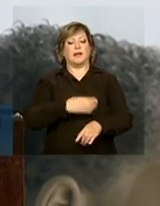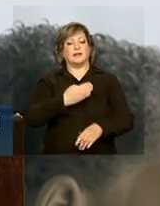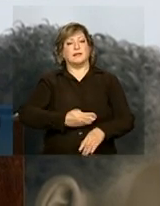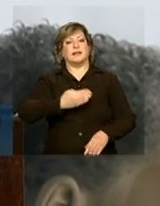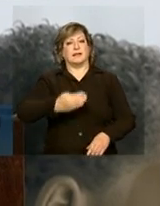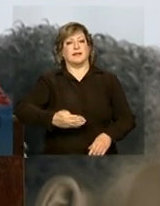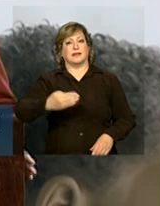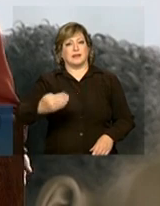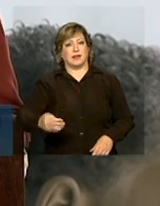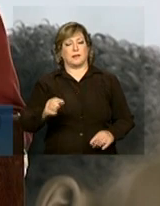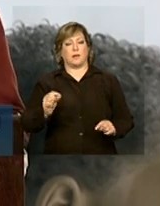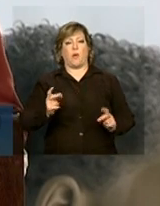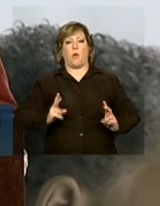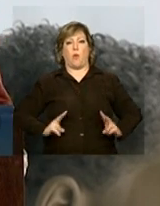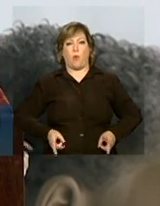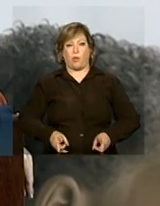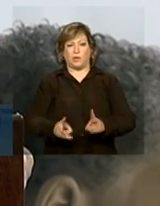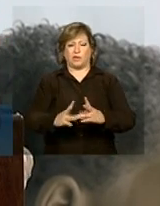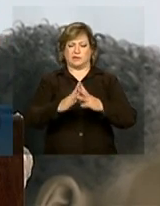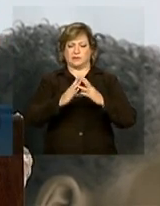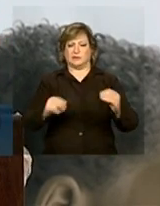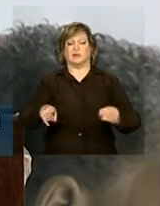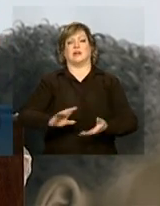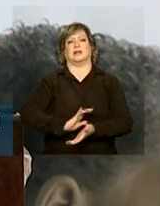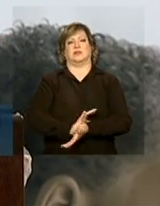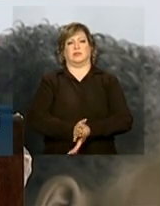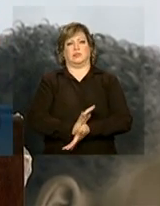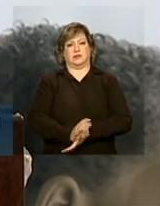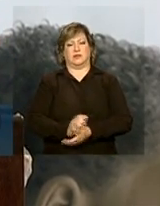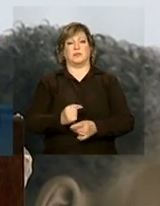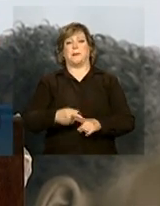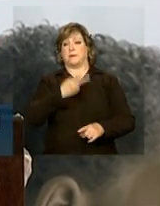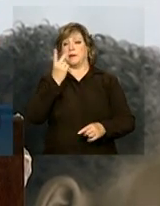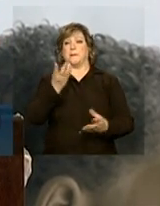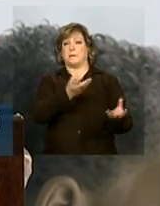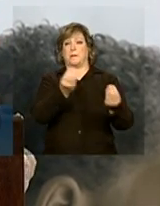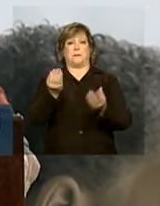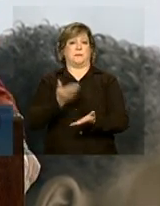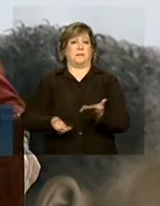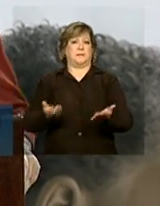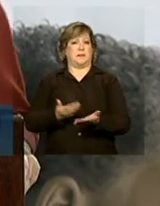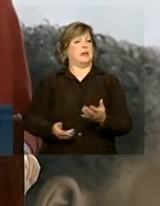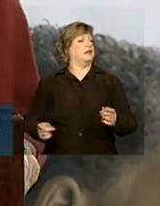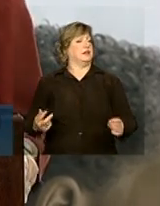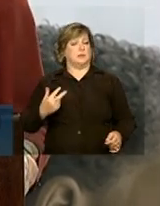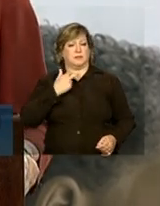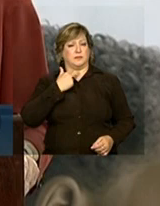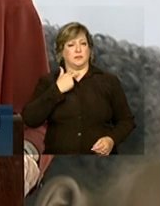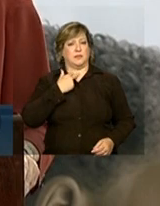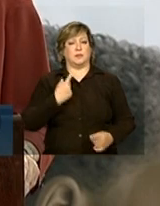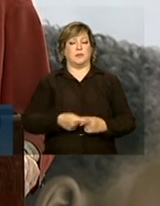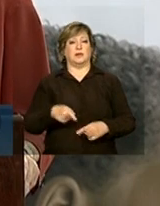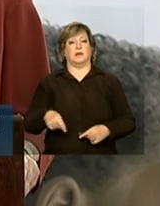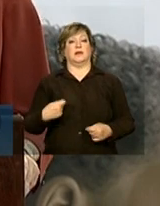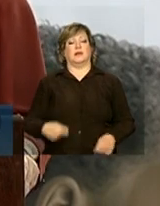continuar combatendo a exclusão. A exclusão que transforma o